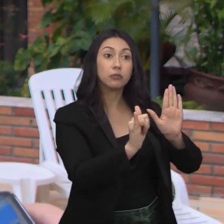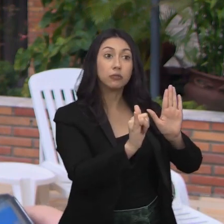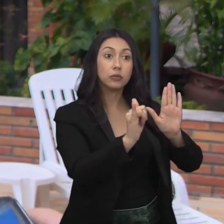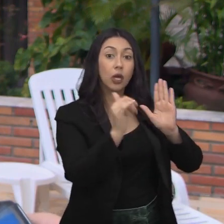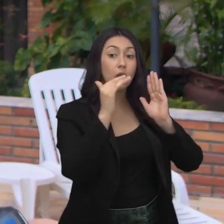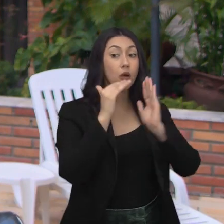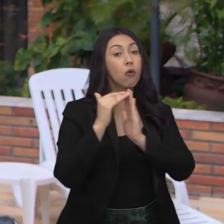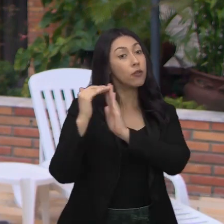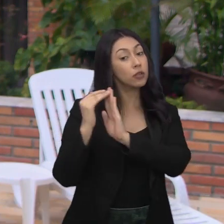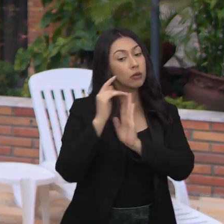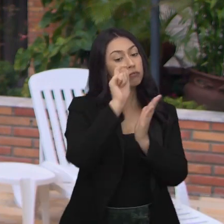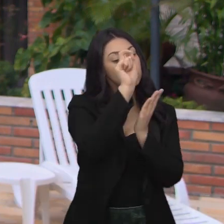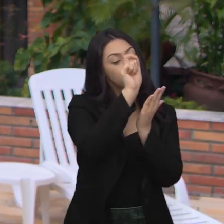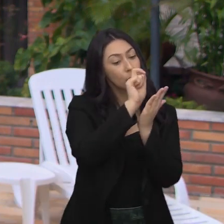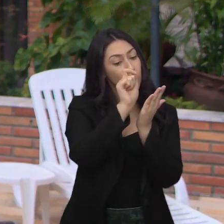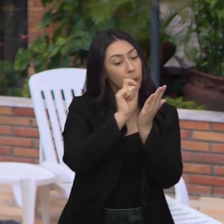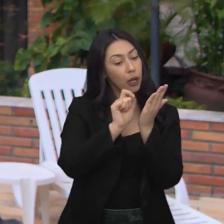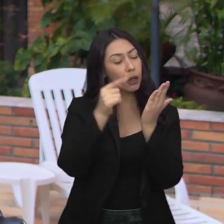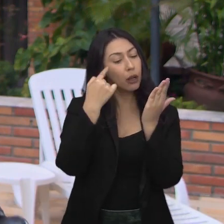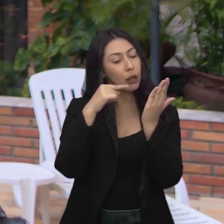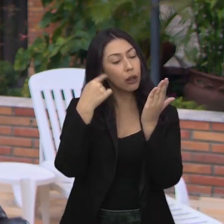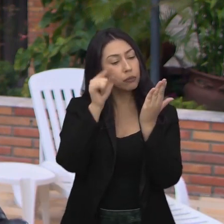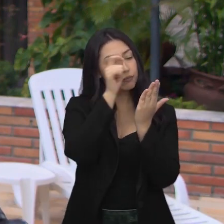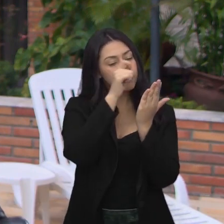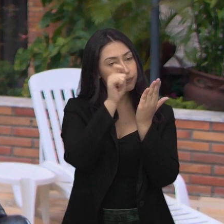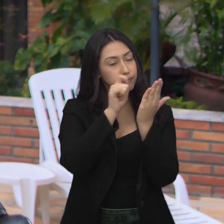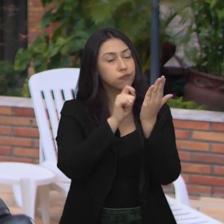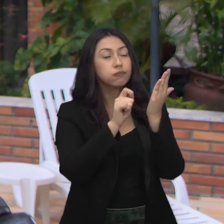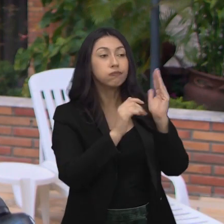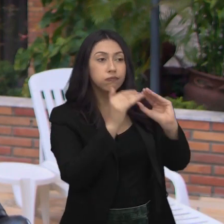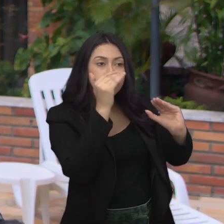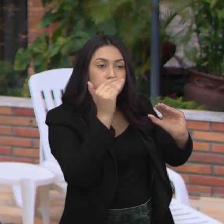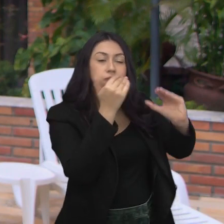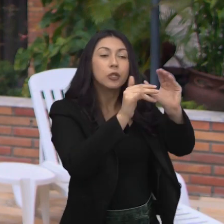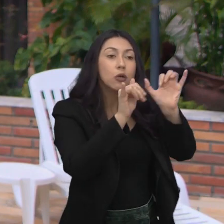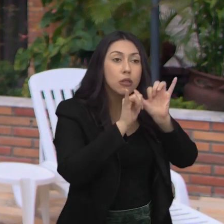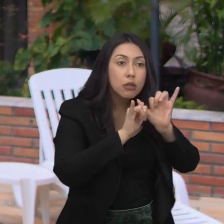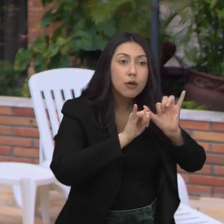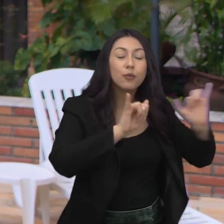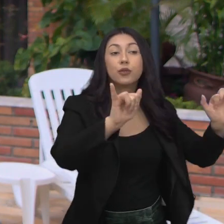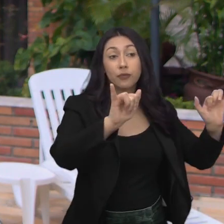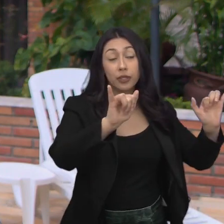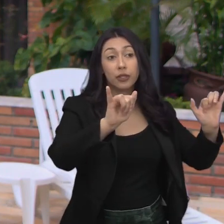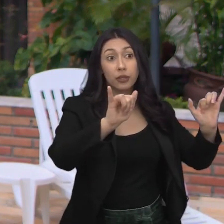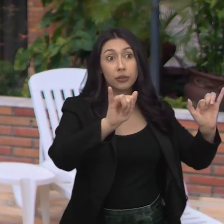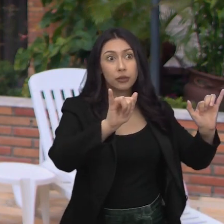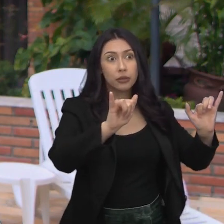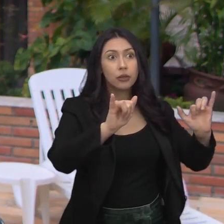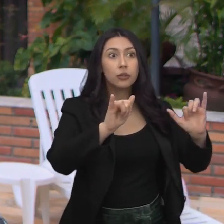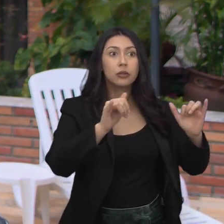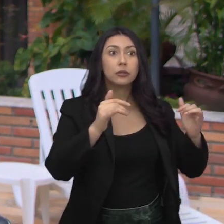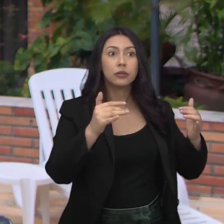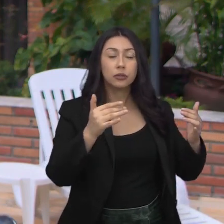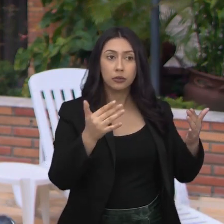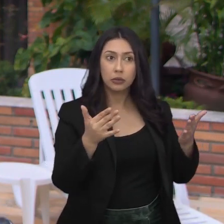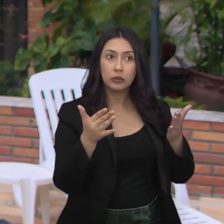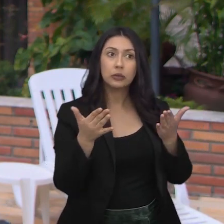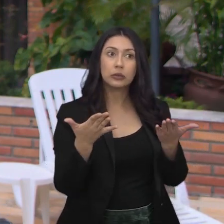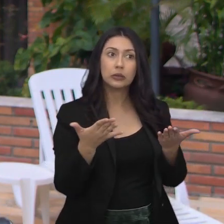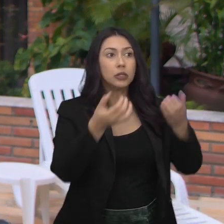de uma reclamação de um morador por escrito, a gente notifica o infrator